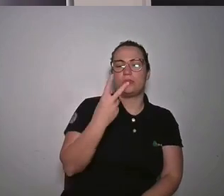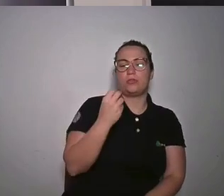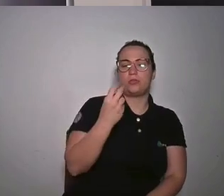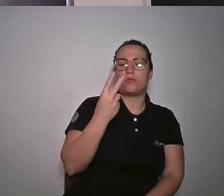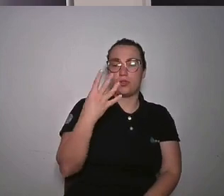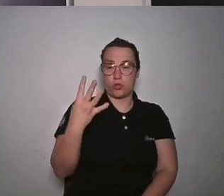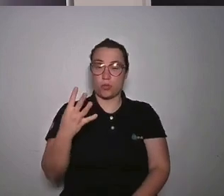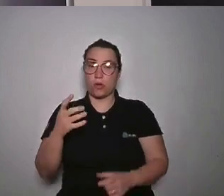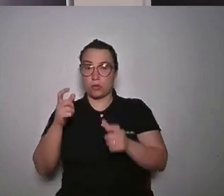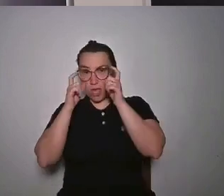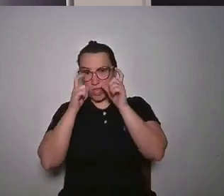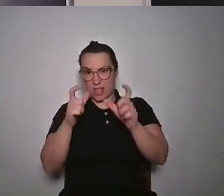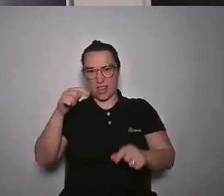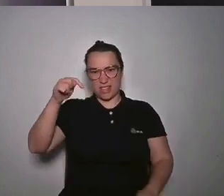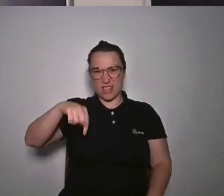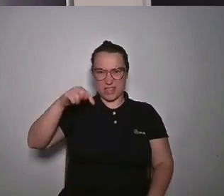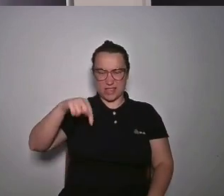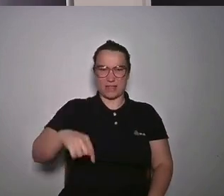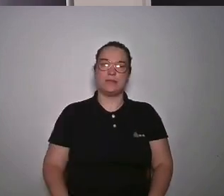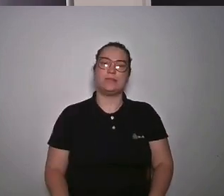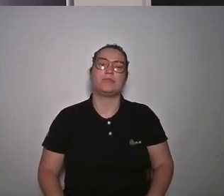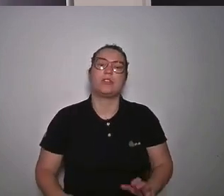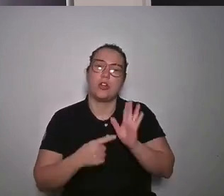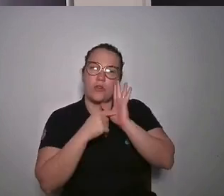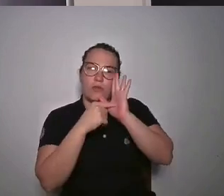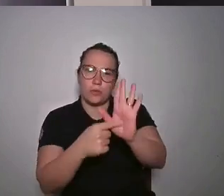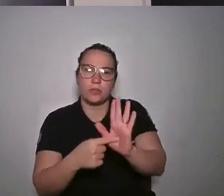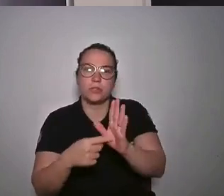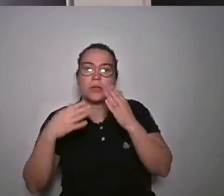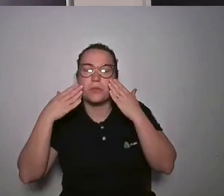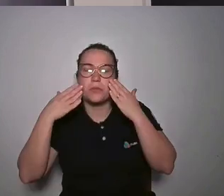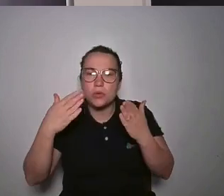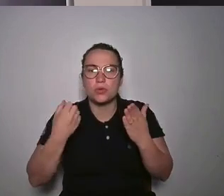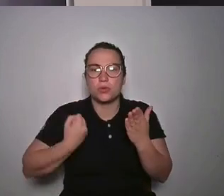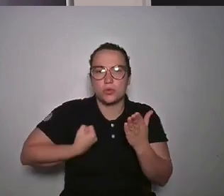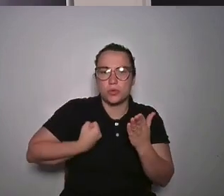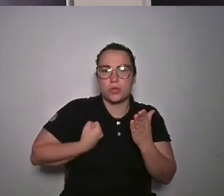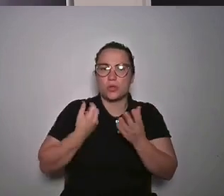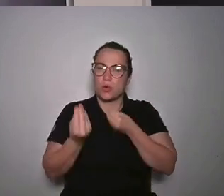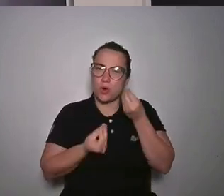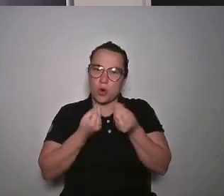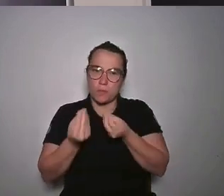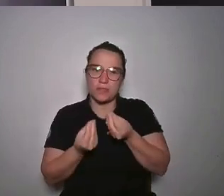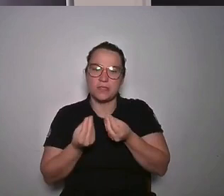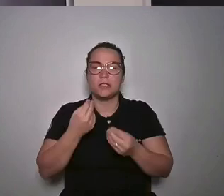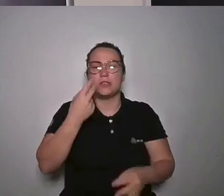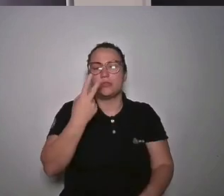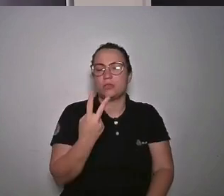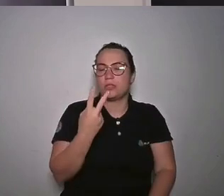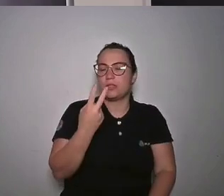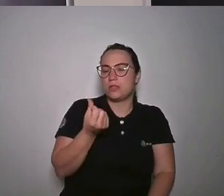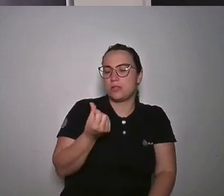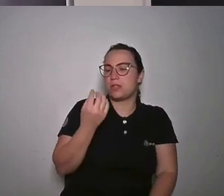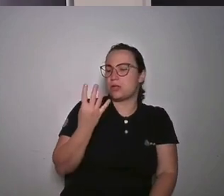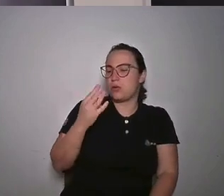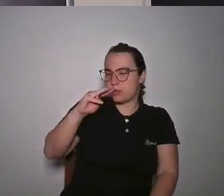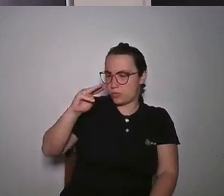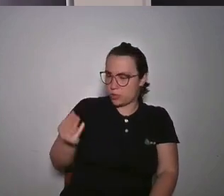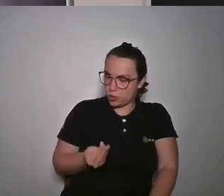que interessa aqui, nós vamos falar sobre isso, vamos mostrar números, vamos mostrar como é que foi feito isso, 264